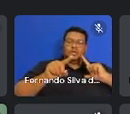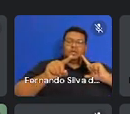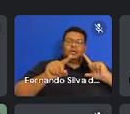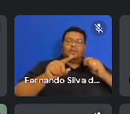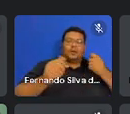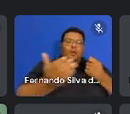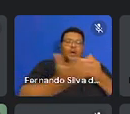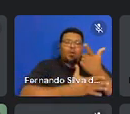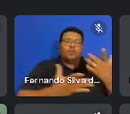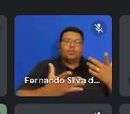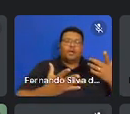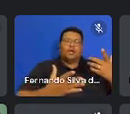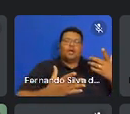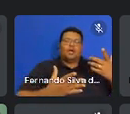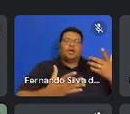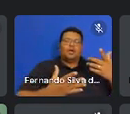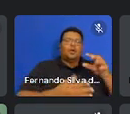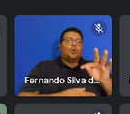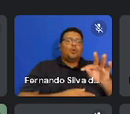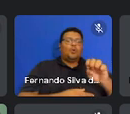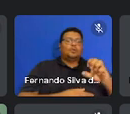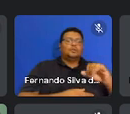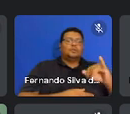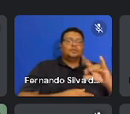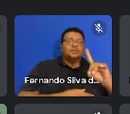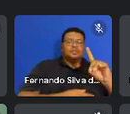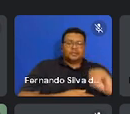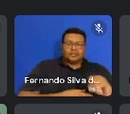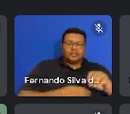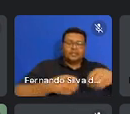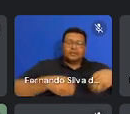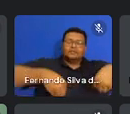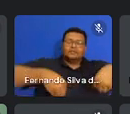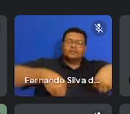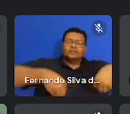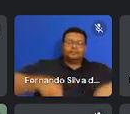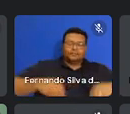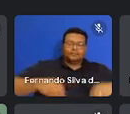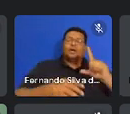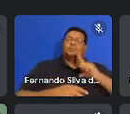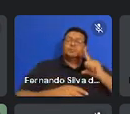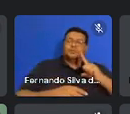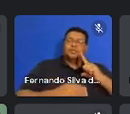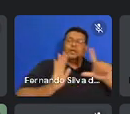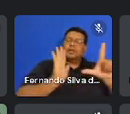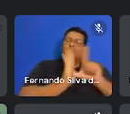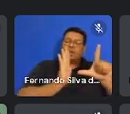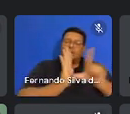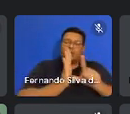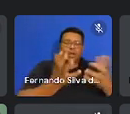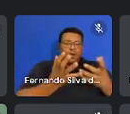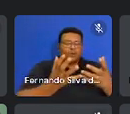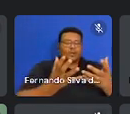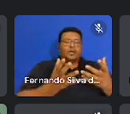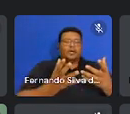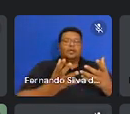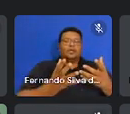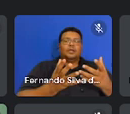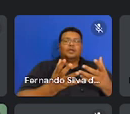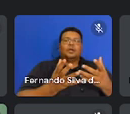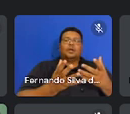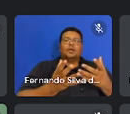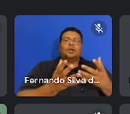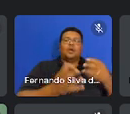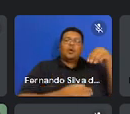um tecido numa loja, você fala, eu quero tantos metros de tecido. Só que você está falando